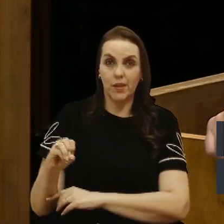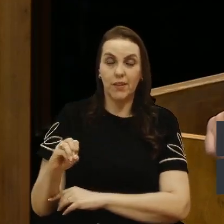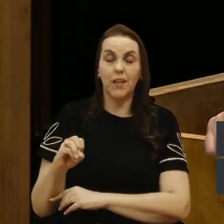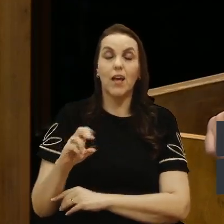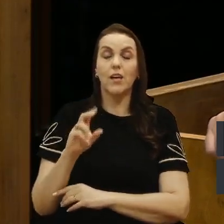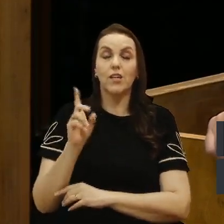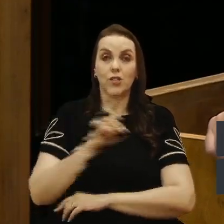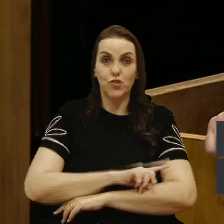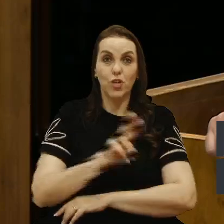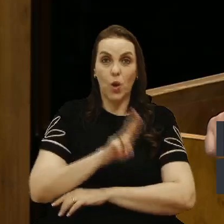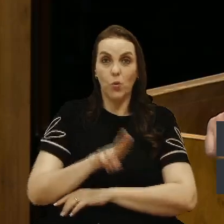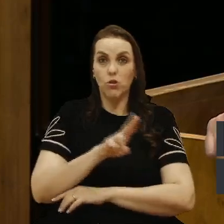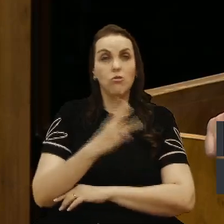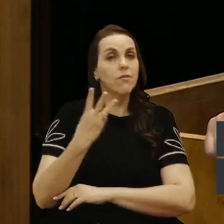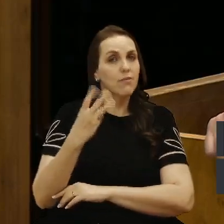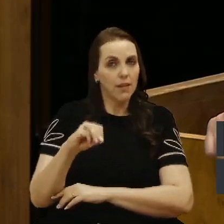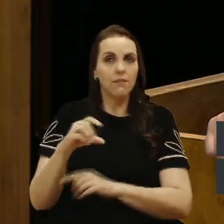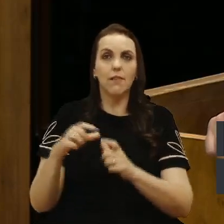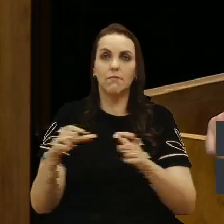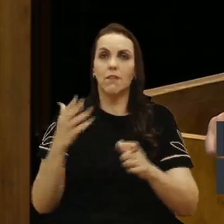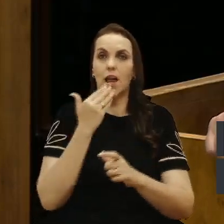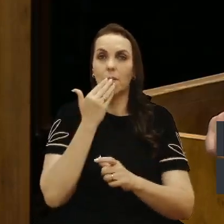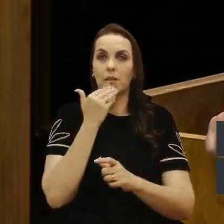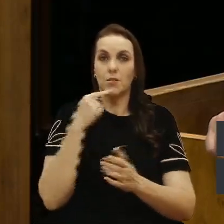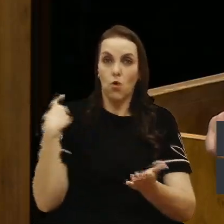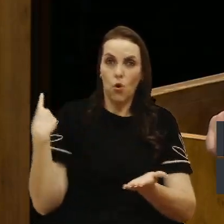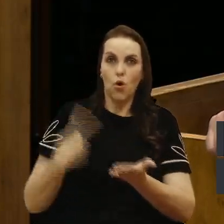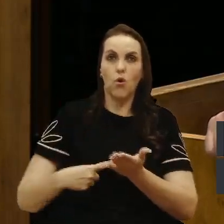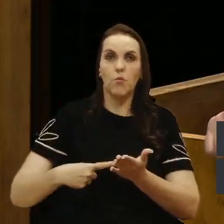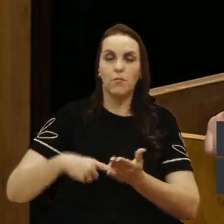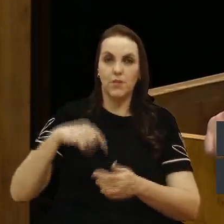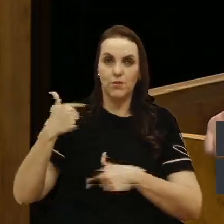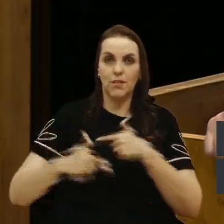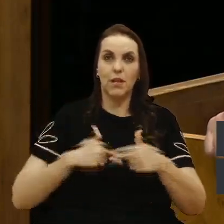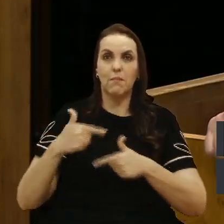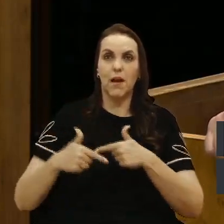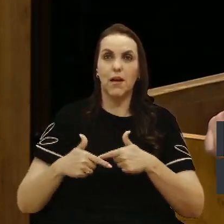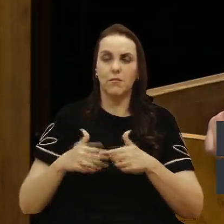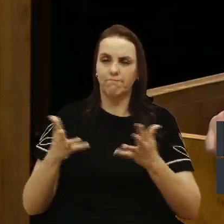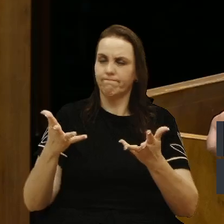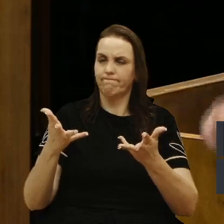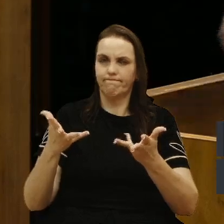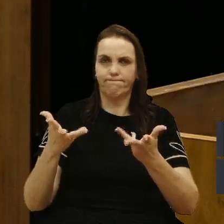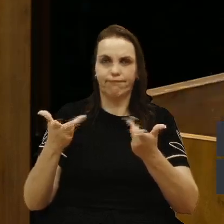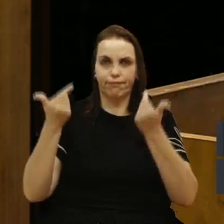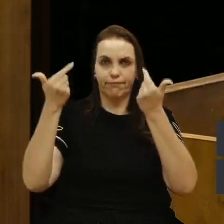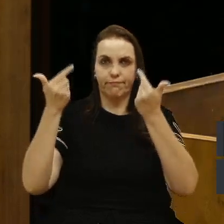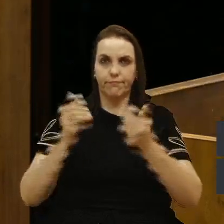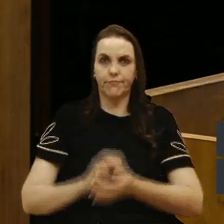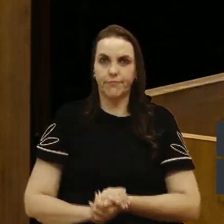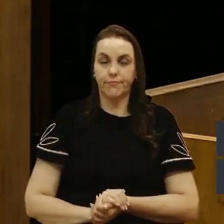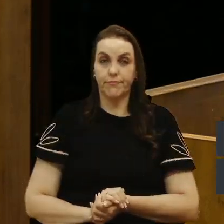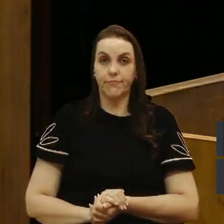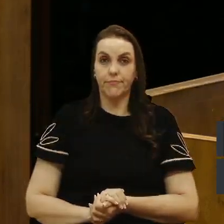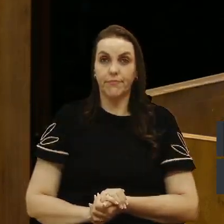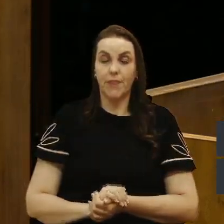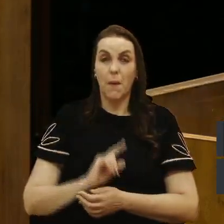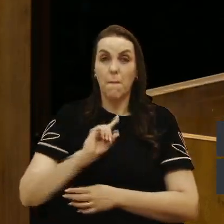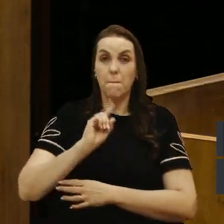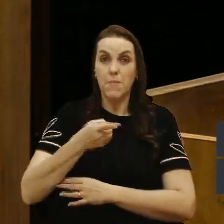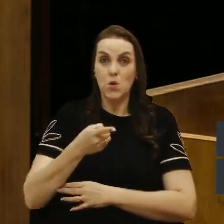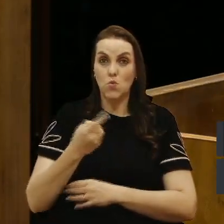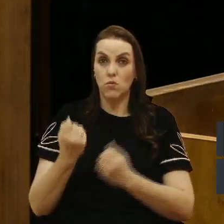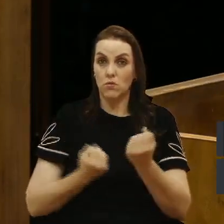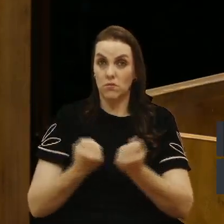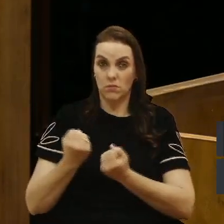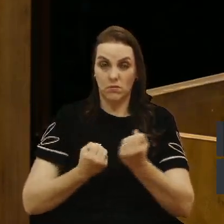ganham 30, justamente nesse compromisso do trabalho que é de excelência. 1.000 veículos tem